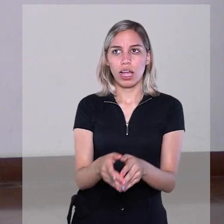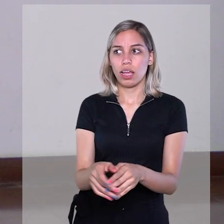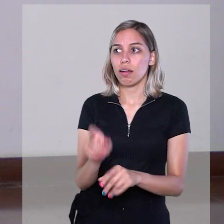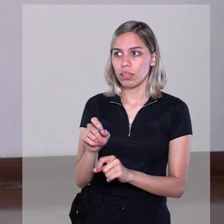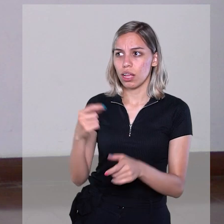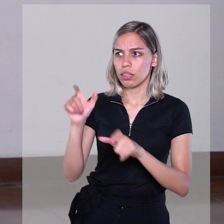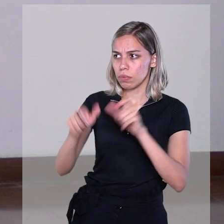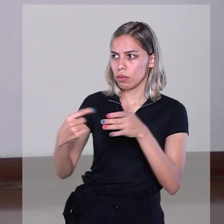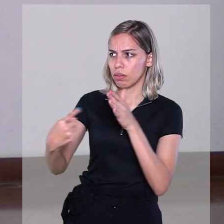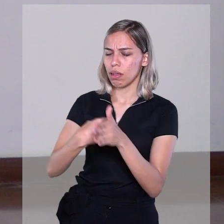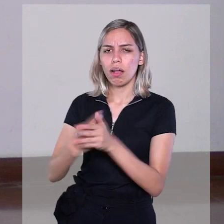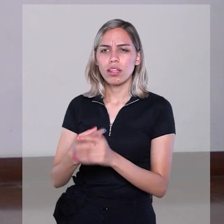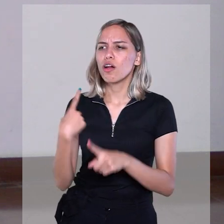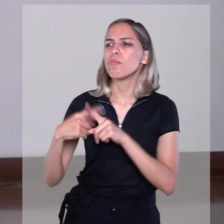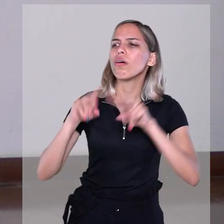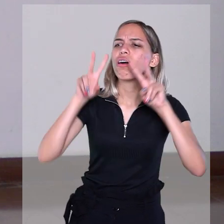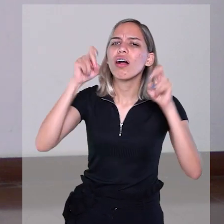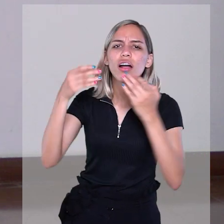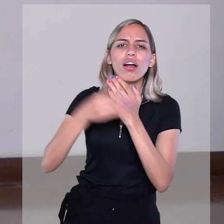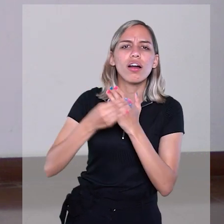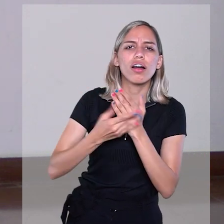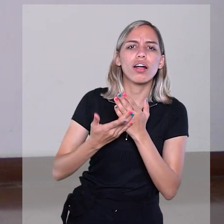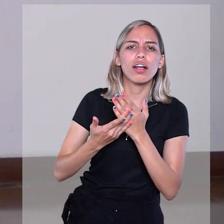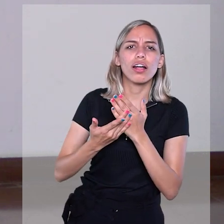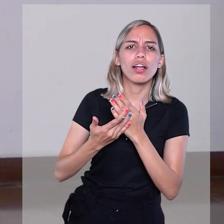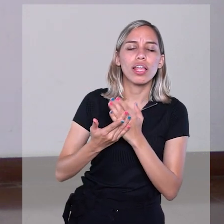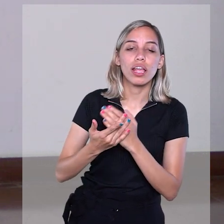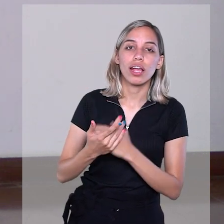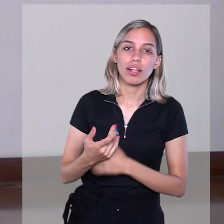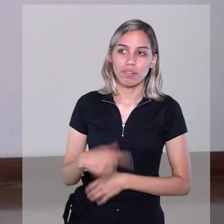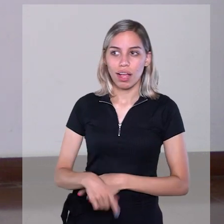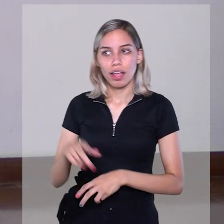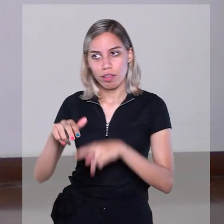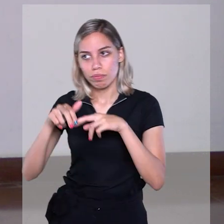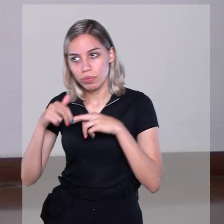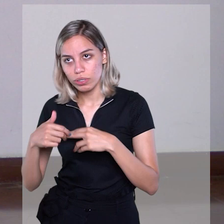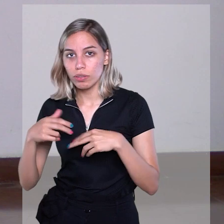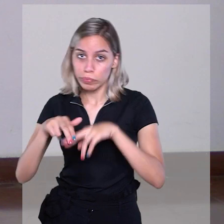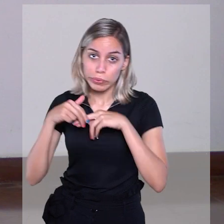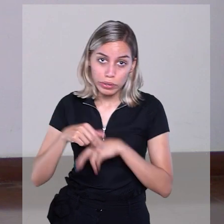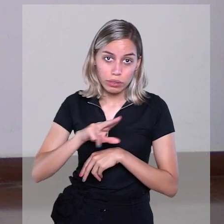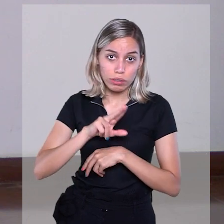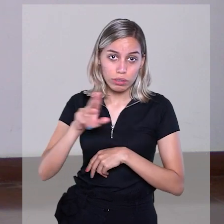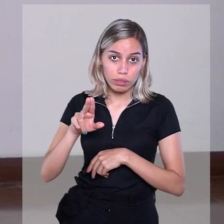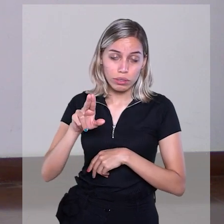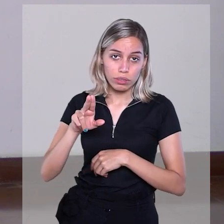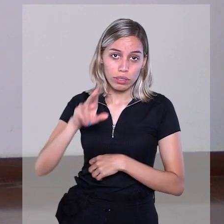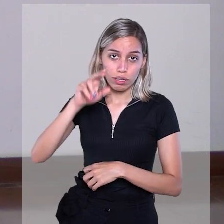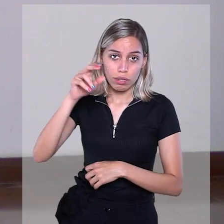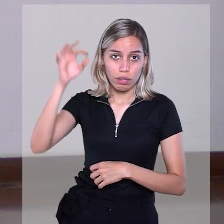Nesse Anjo da Guarda, não vou contar, não. Não vou contar. Mas é difícil conter,